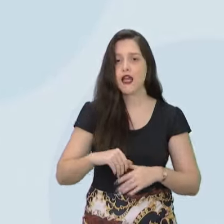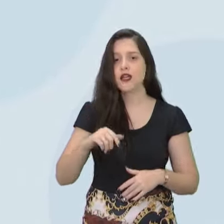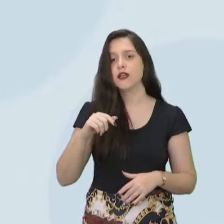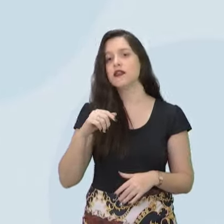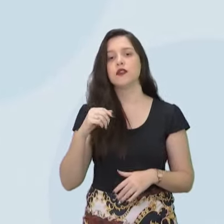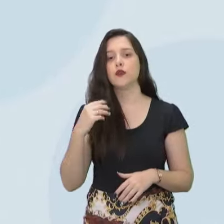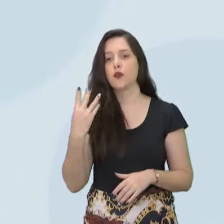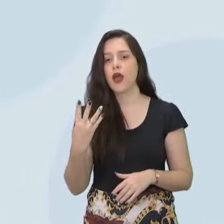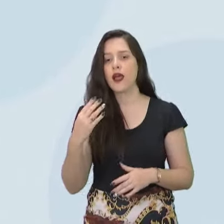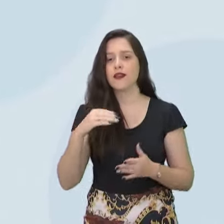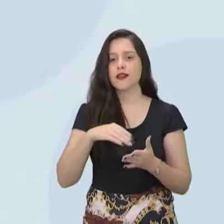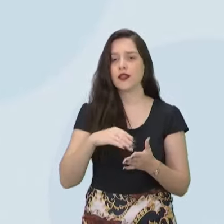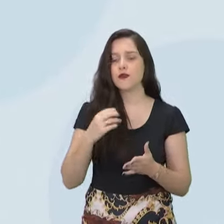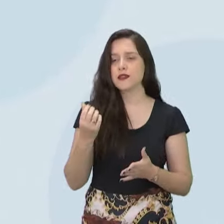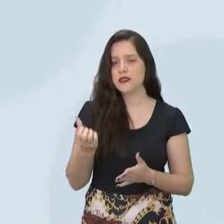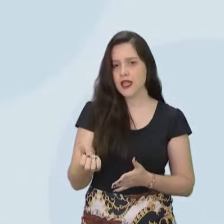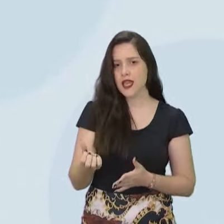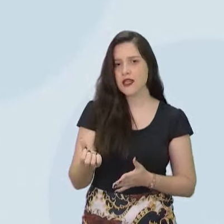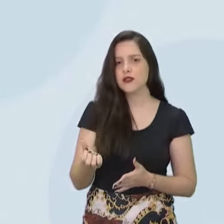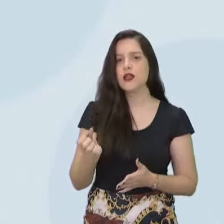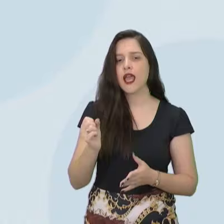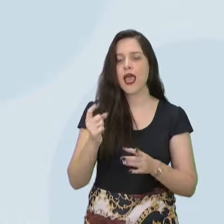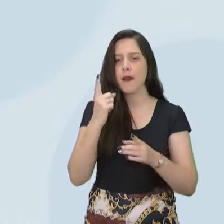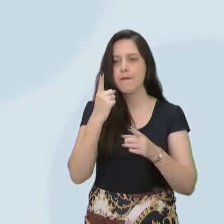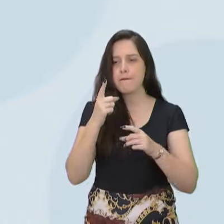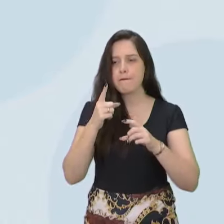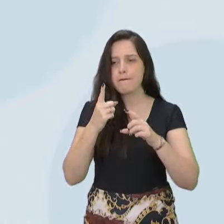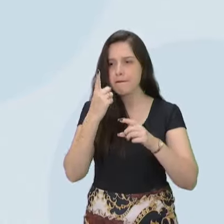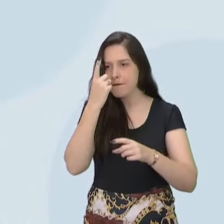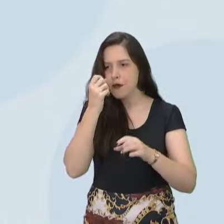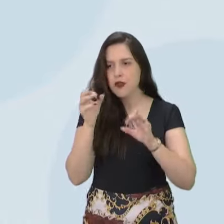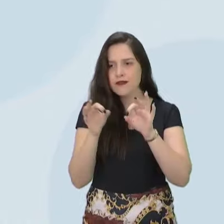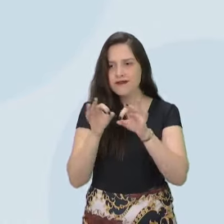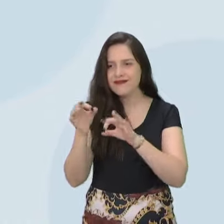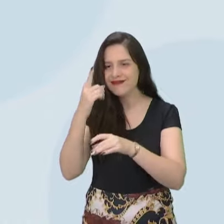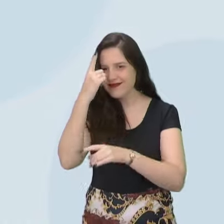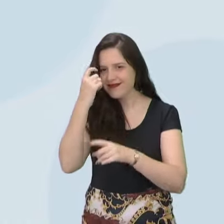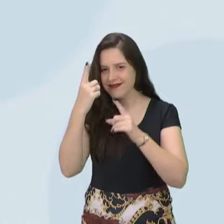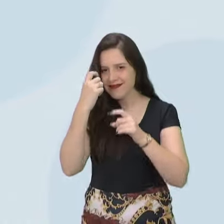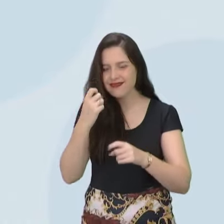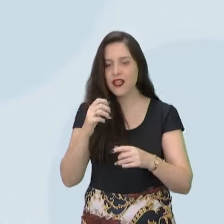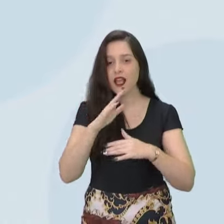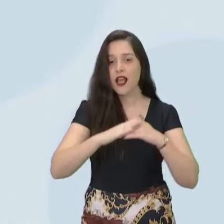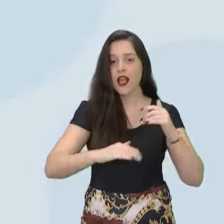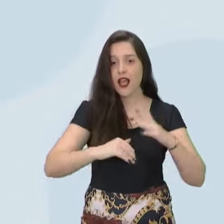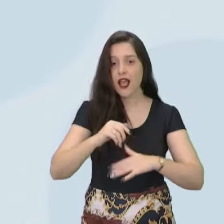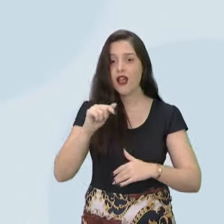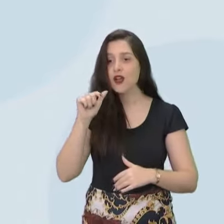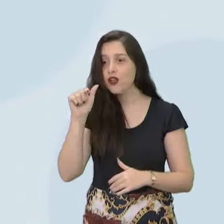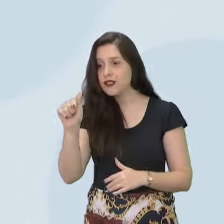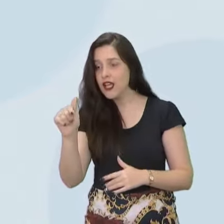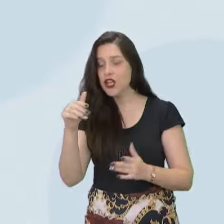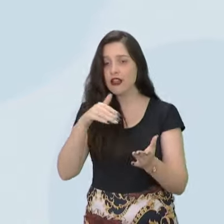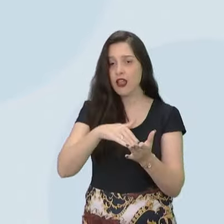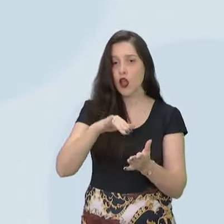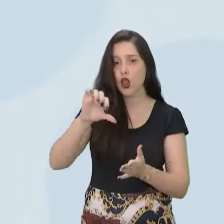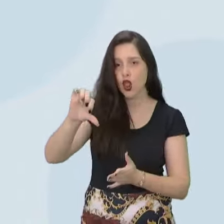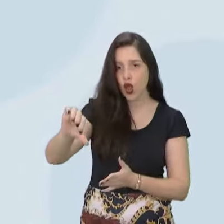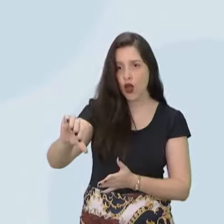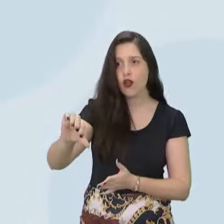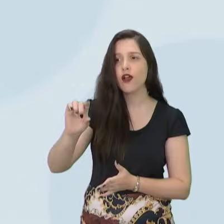a 0,6, processos criativos. As habilidades que vai de 0,7 a 0,9